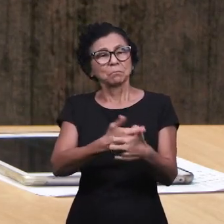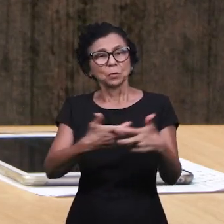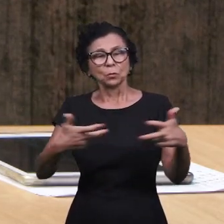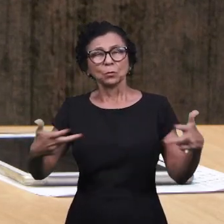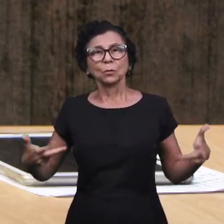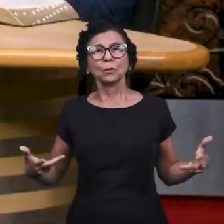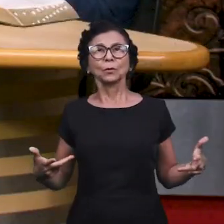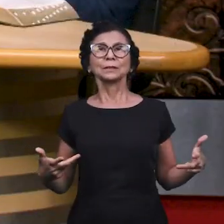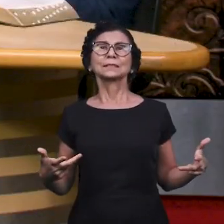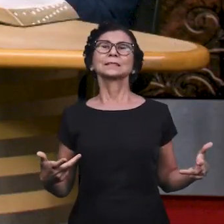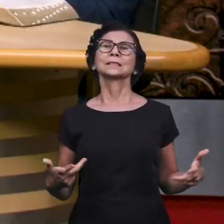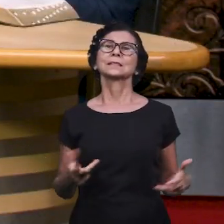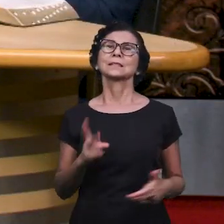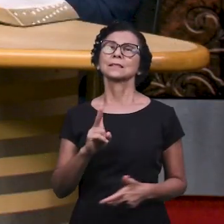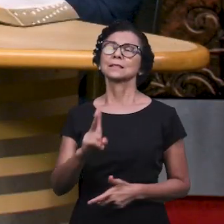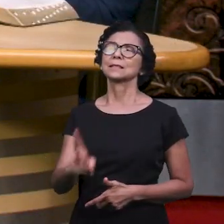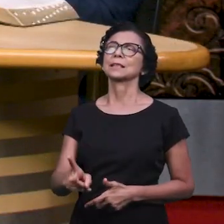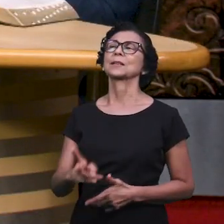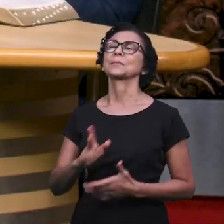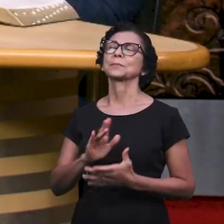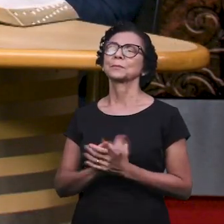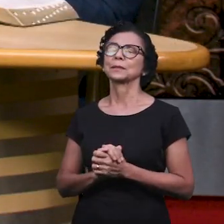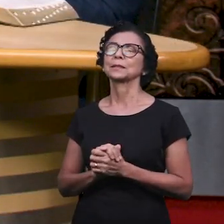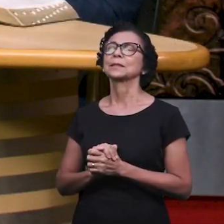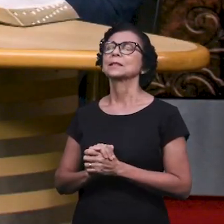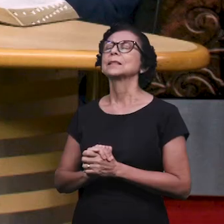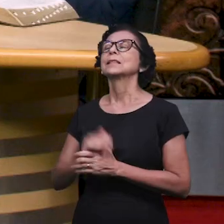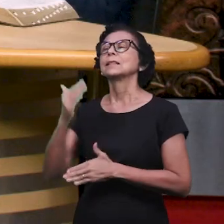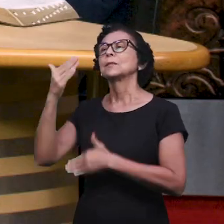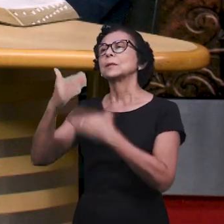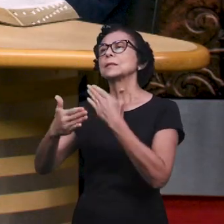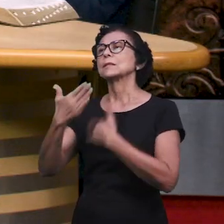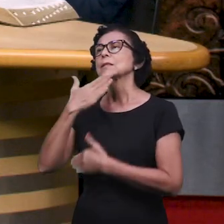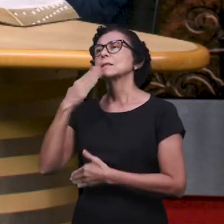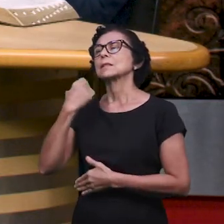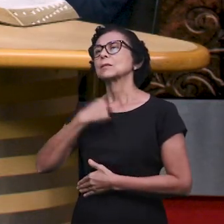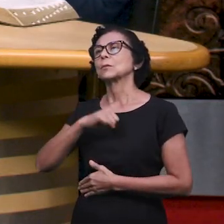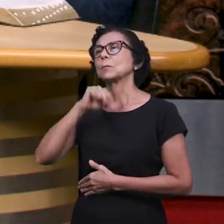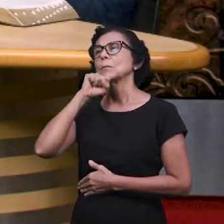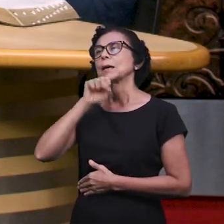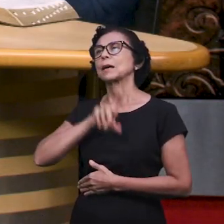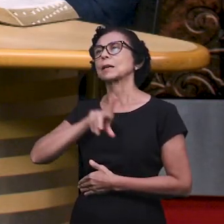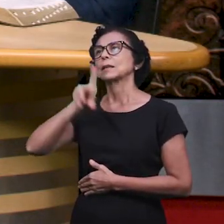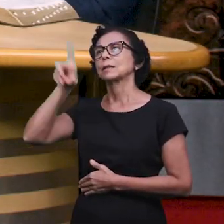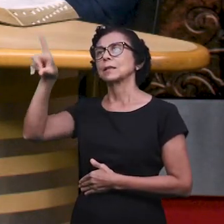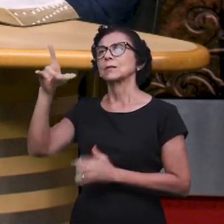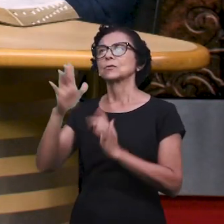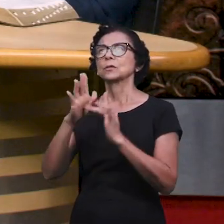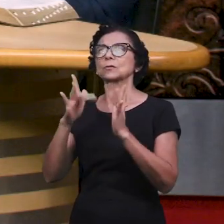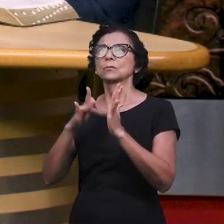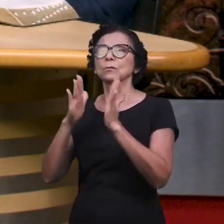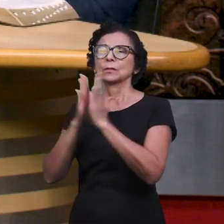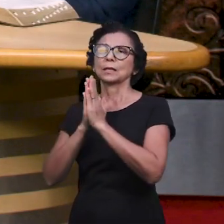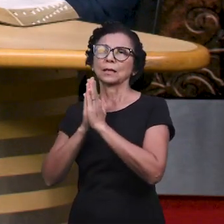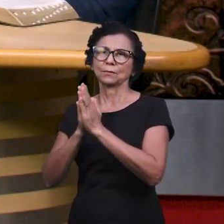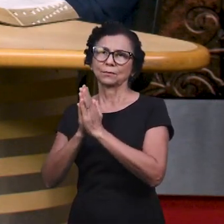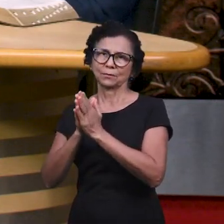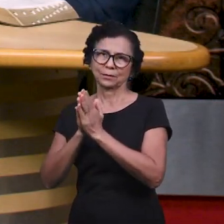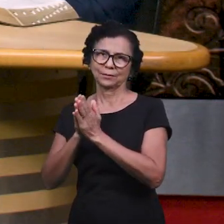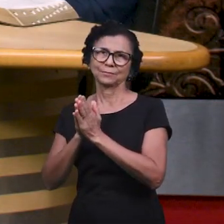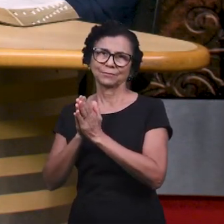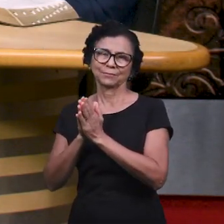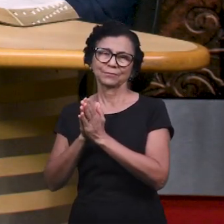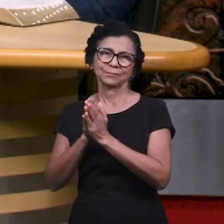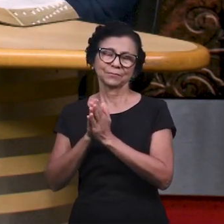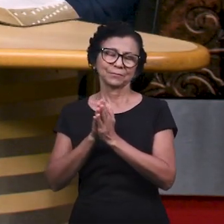fazia... Foi aos pés do Pai, né? Assim como hoje também nós estamos indo aos pés do Senhor para tomar toda e qualquer